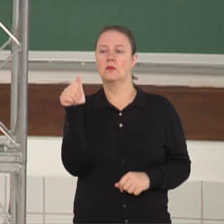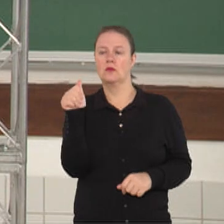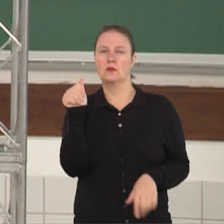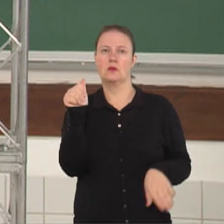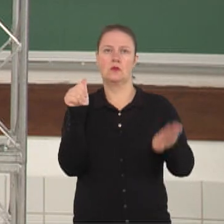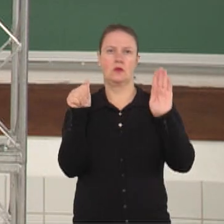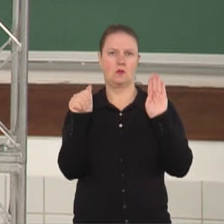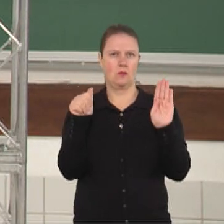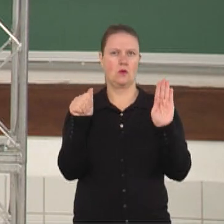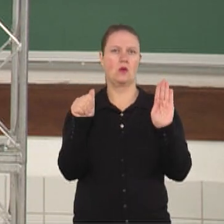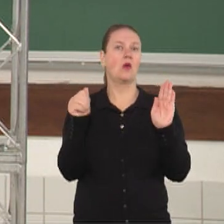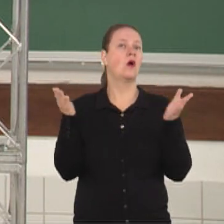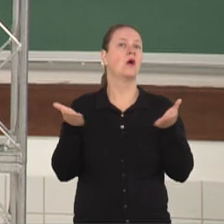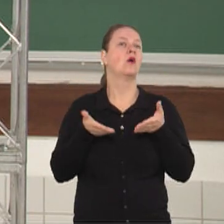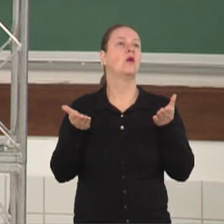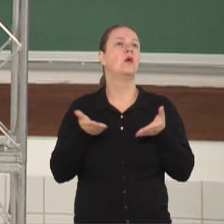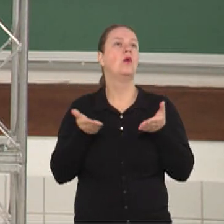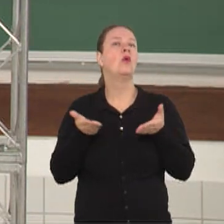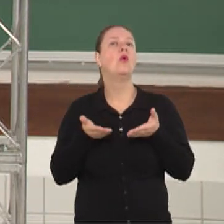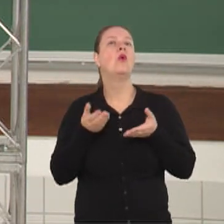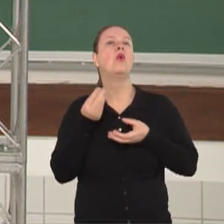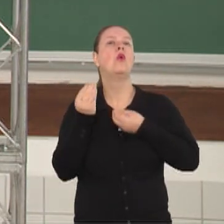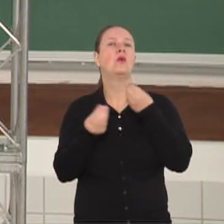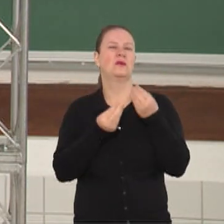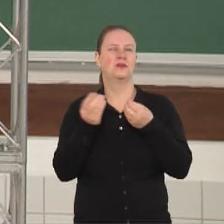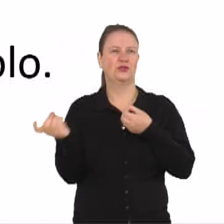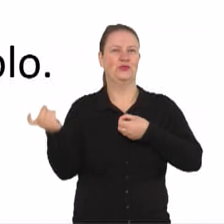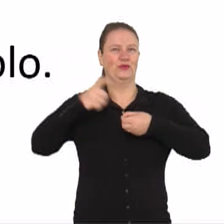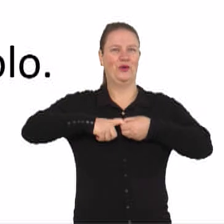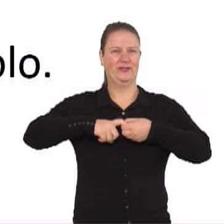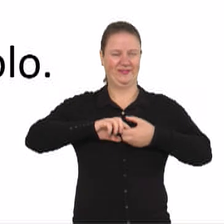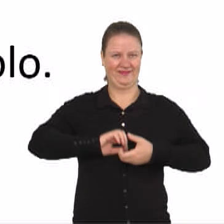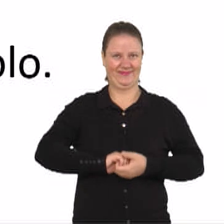uns minutinhos para você resolver e a gente volta na sequência.